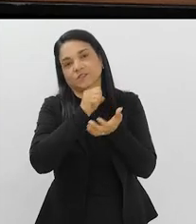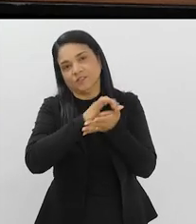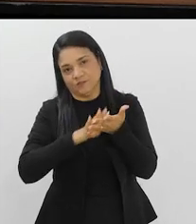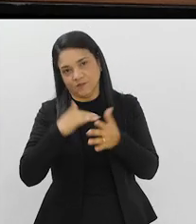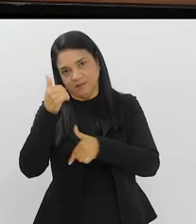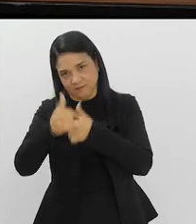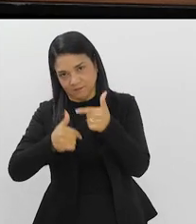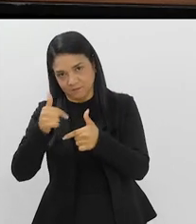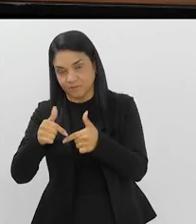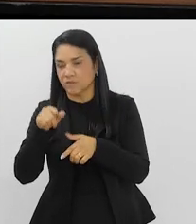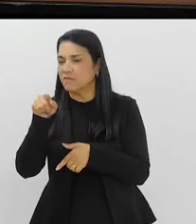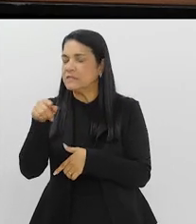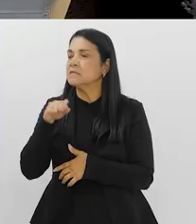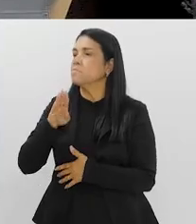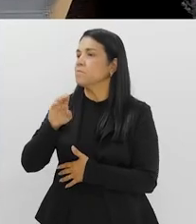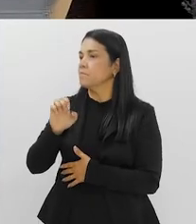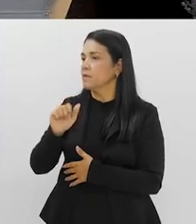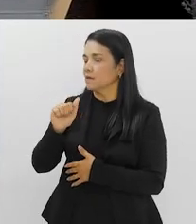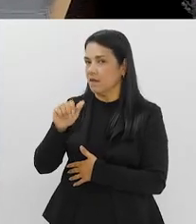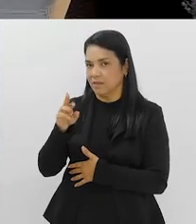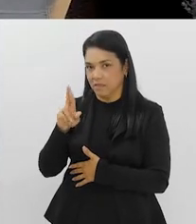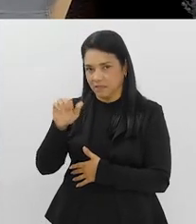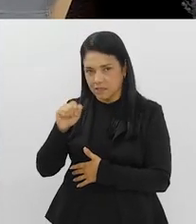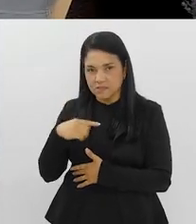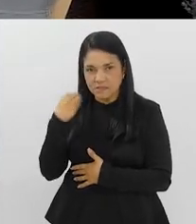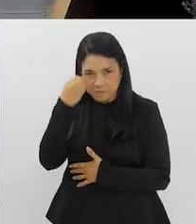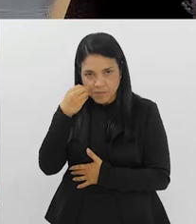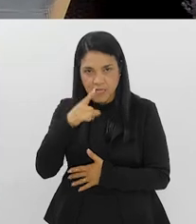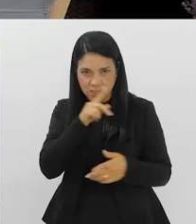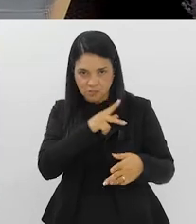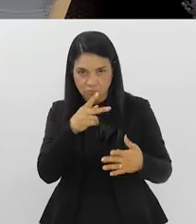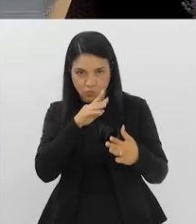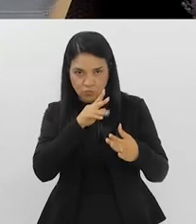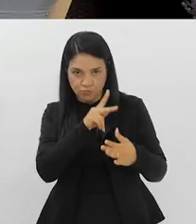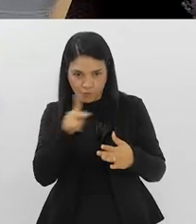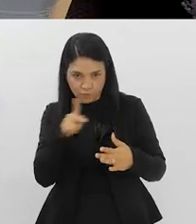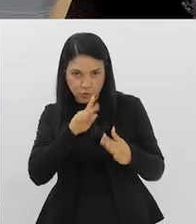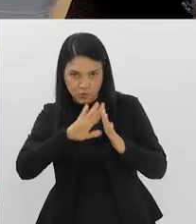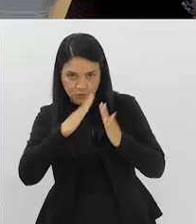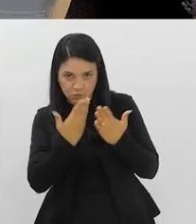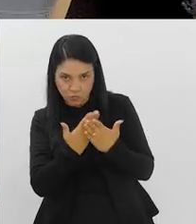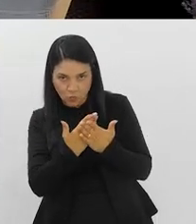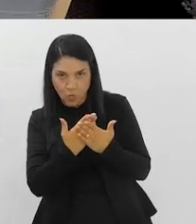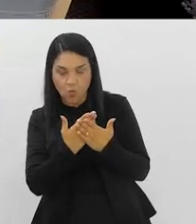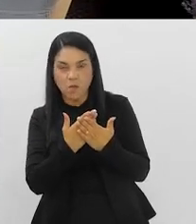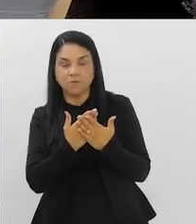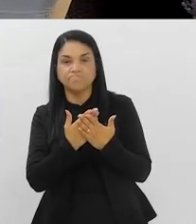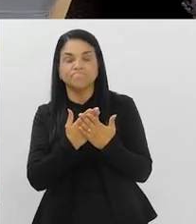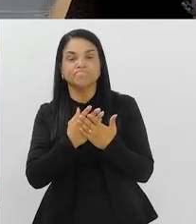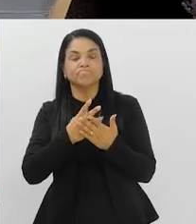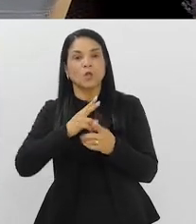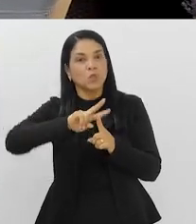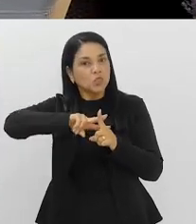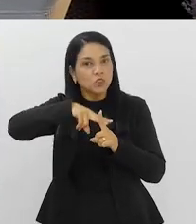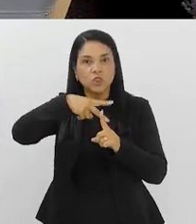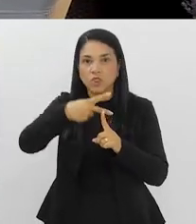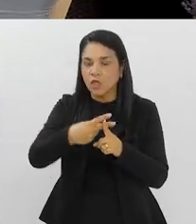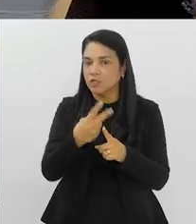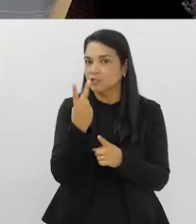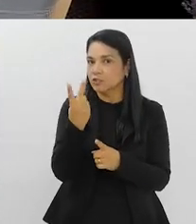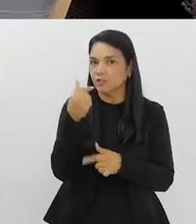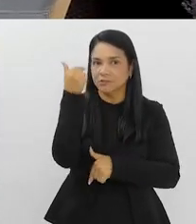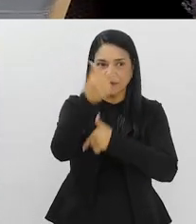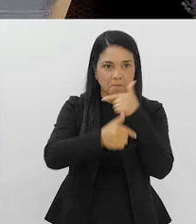às atividades do trabalho. Beatriz, você teve alguma experiência aí com escolas, né? Porque os professores eles têm que ter dupla